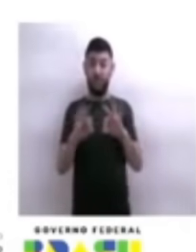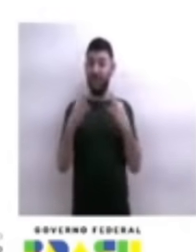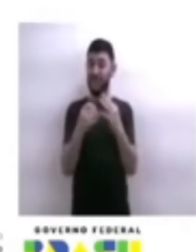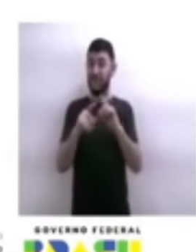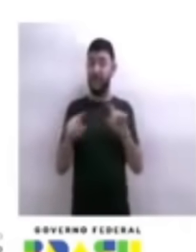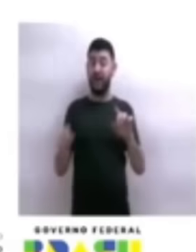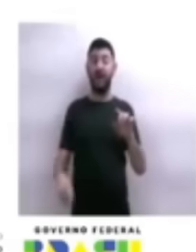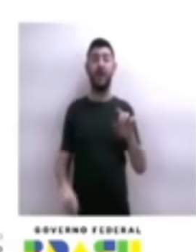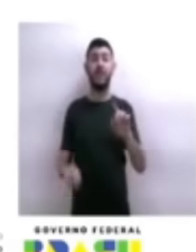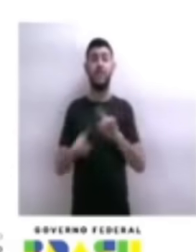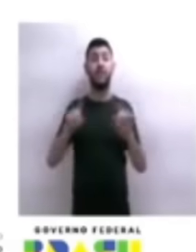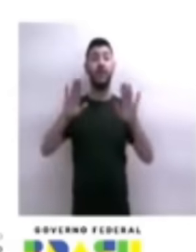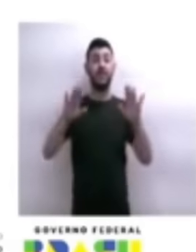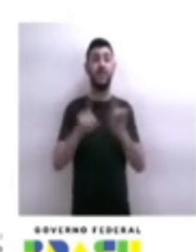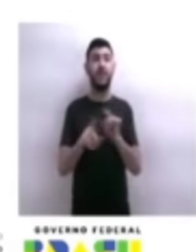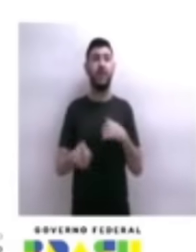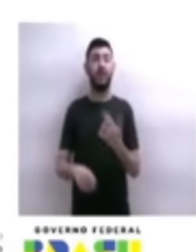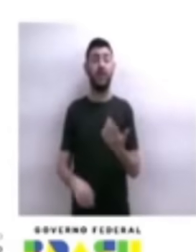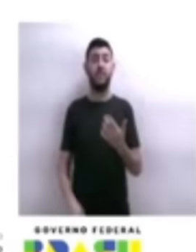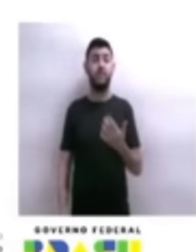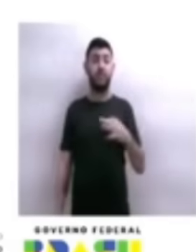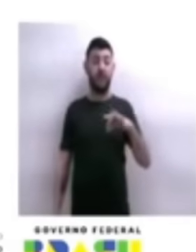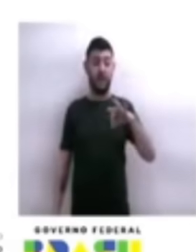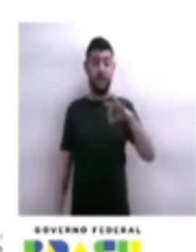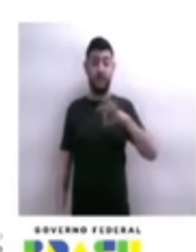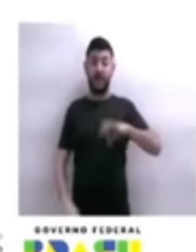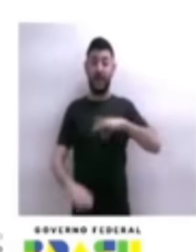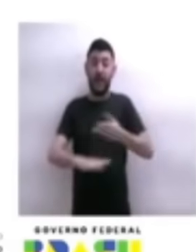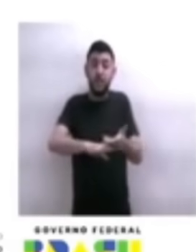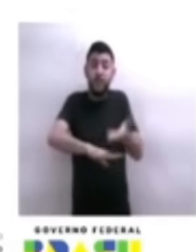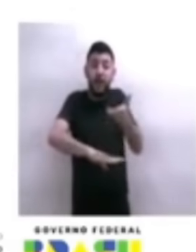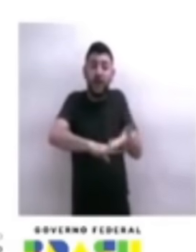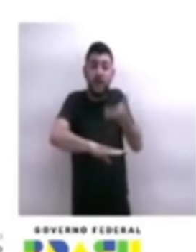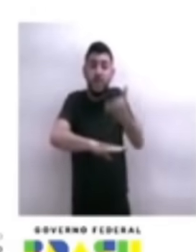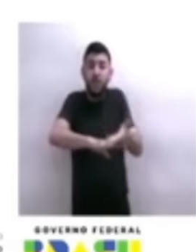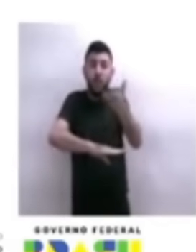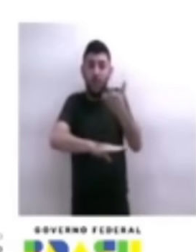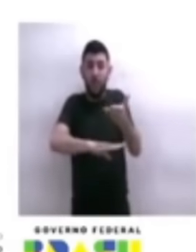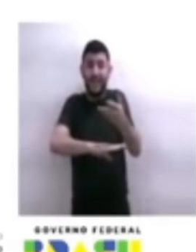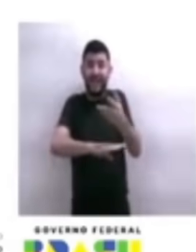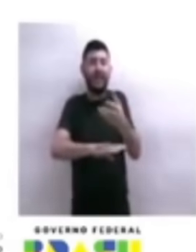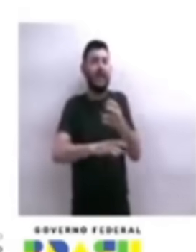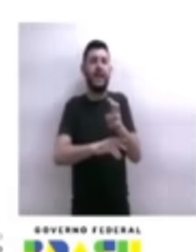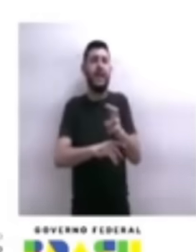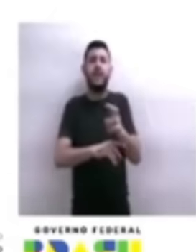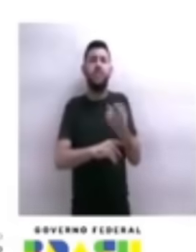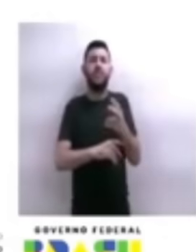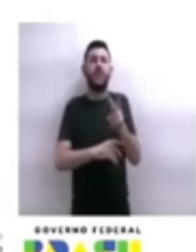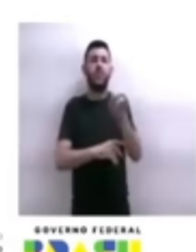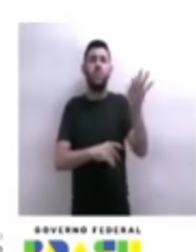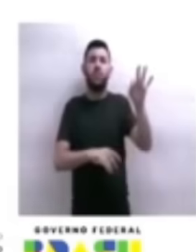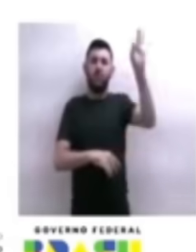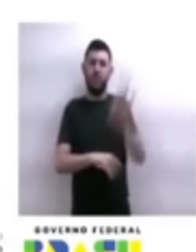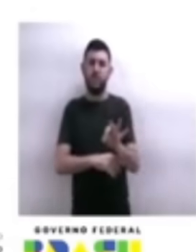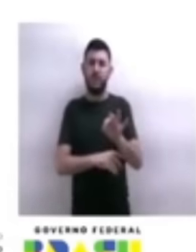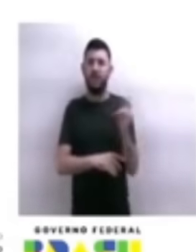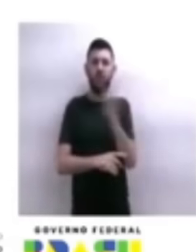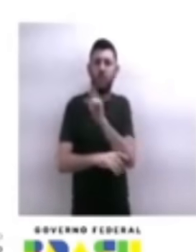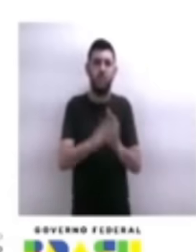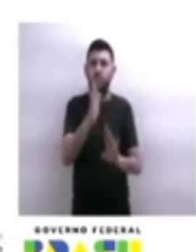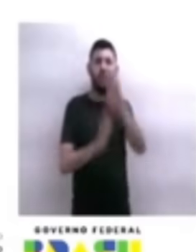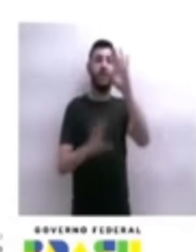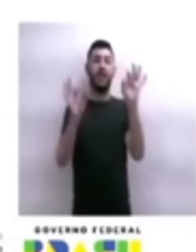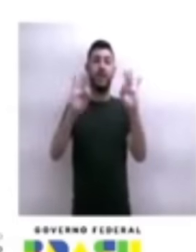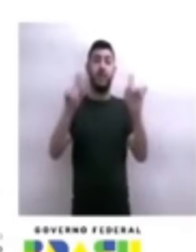não superaram meio salário mínimo do seu na sua renda per capita, mesmo com essa atualização. Então, ela sai da regra